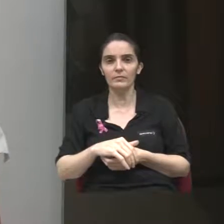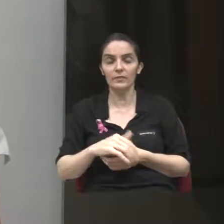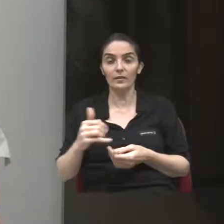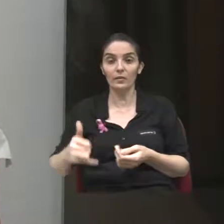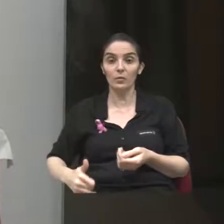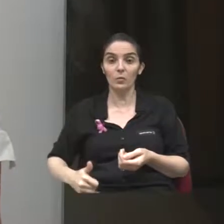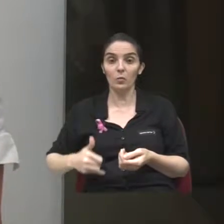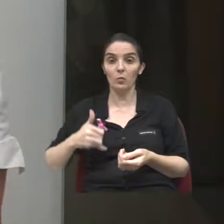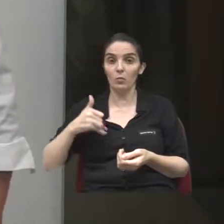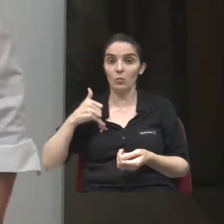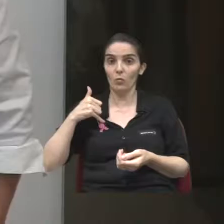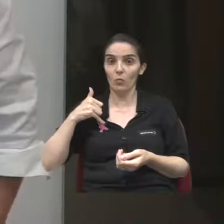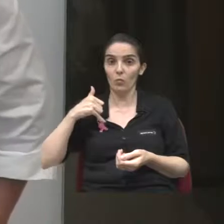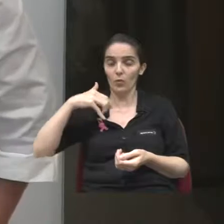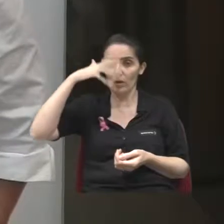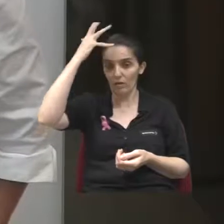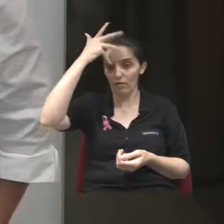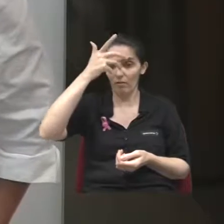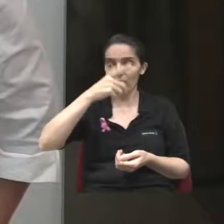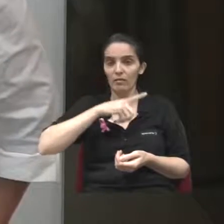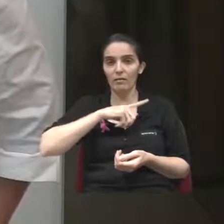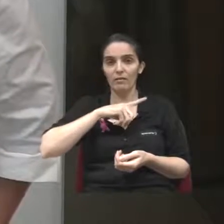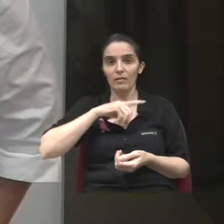do trabalho que a SAMU faz